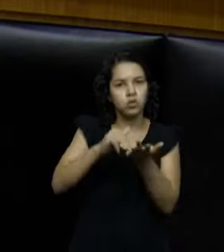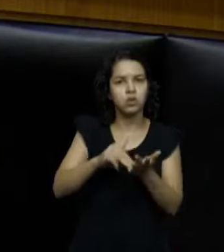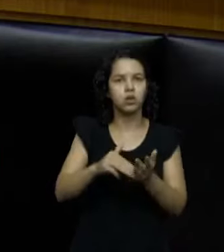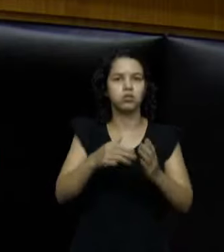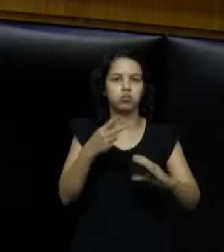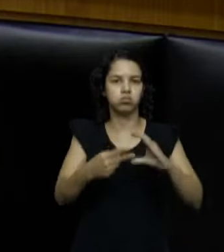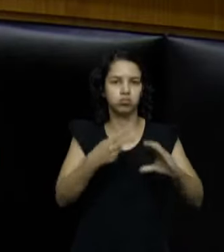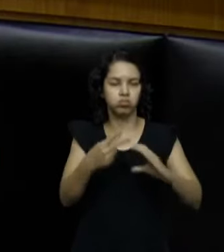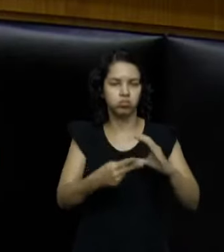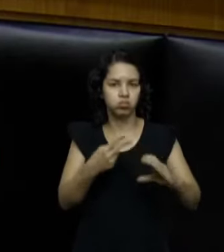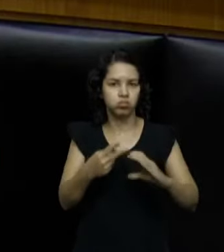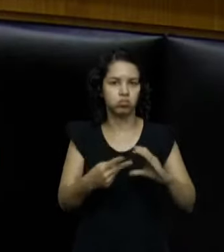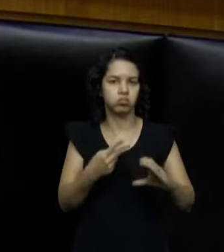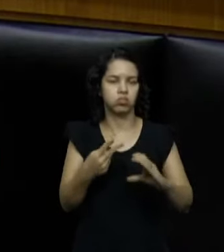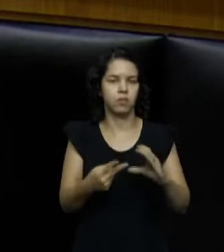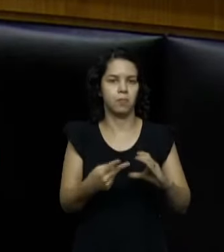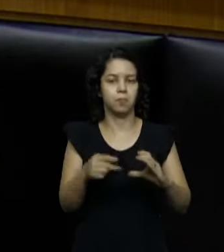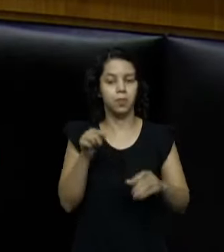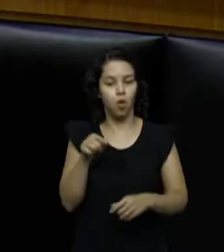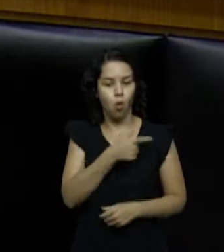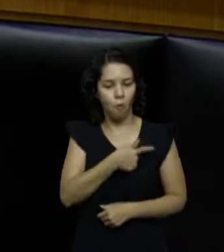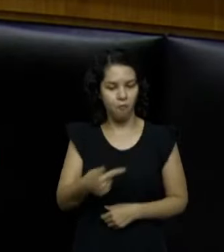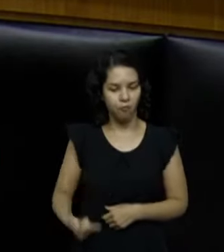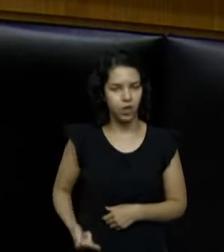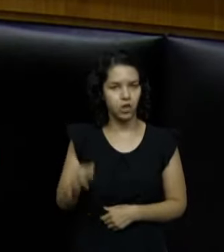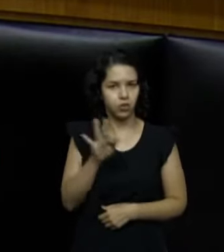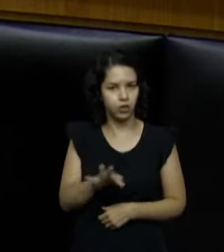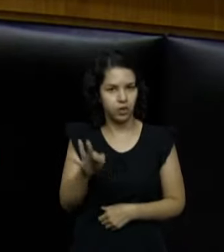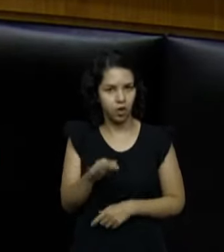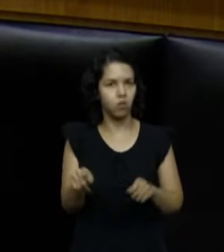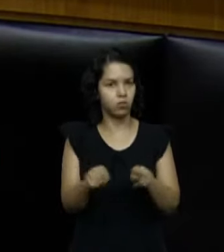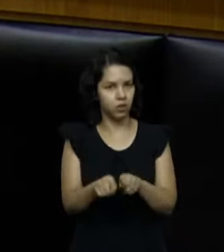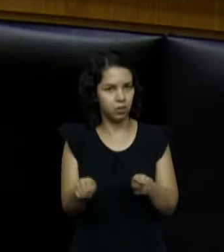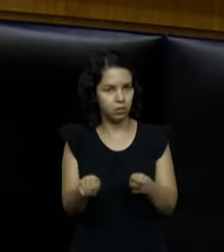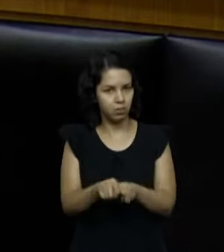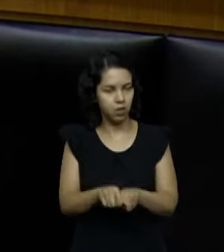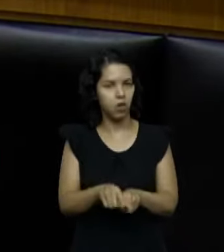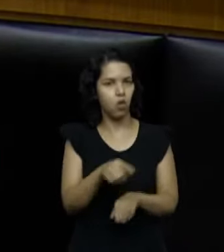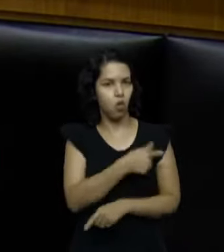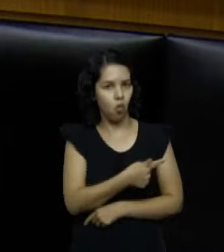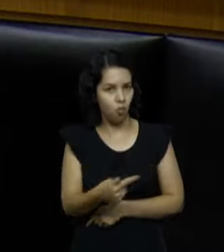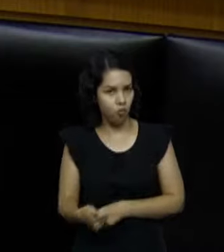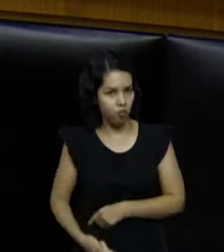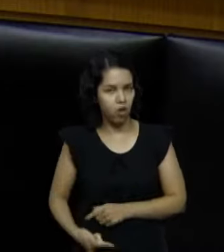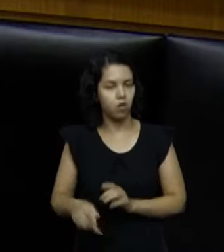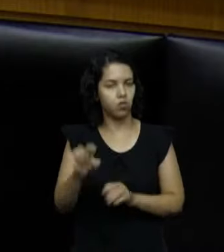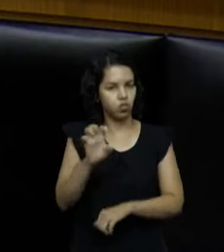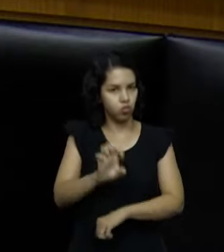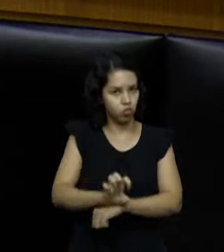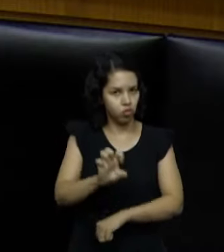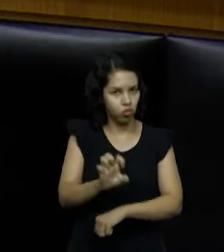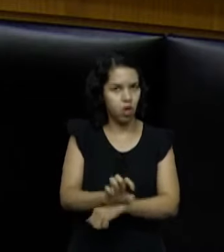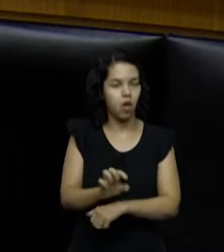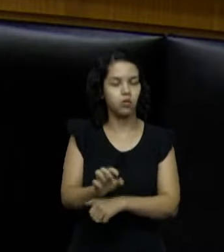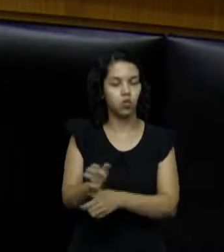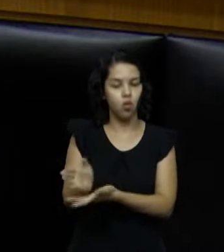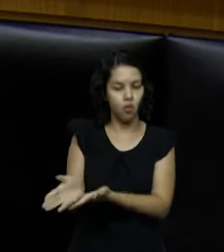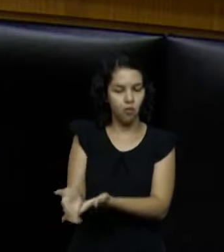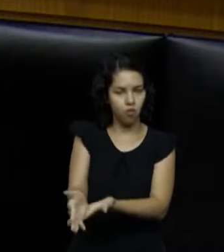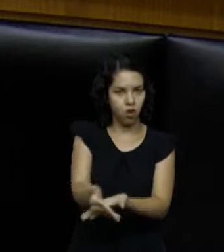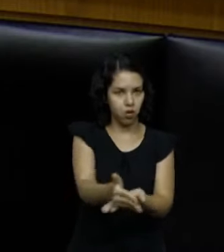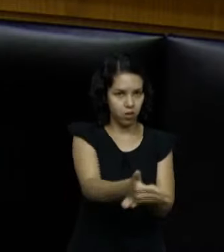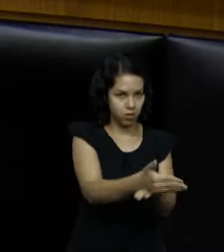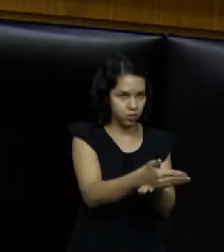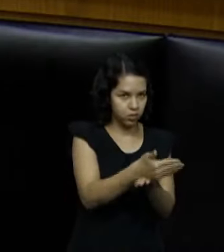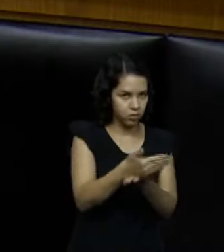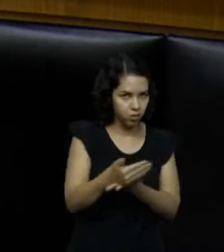que tanto o governo federal quanto a parte do governo do Estado, do que for arrecadado com a exploração dessa